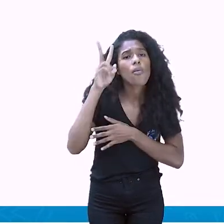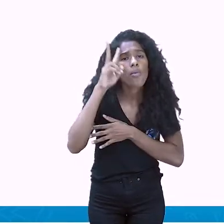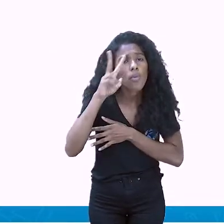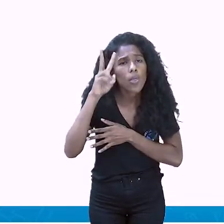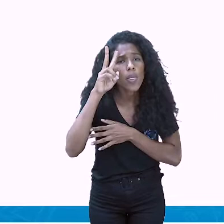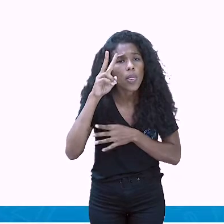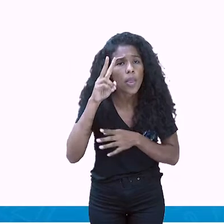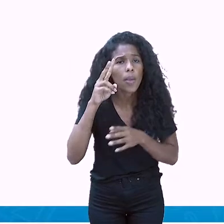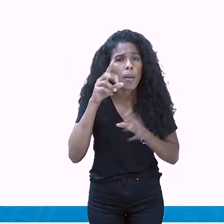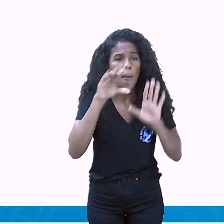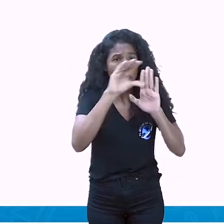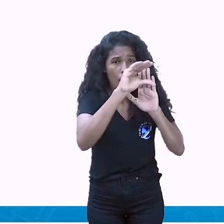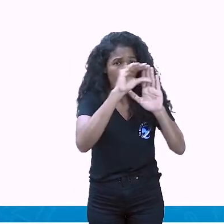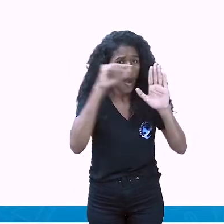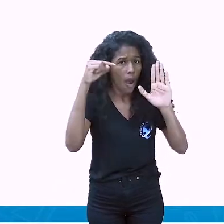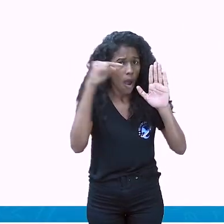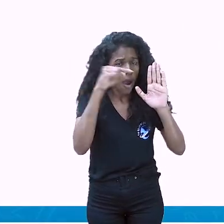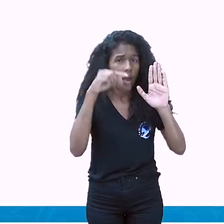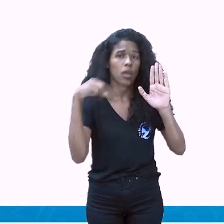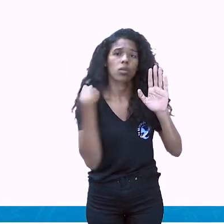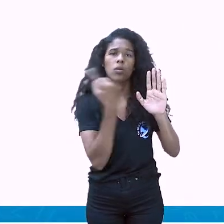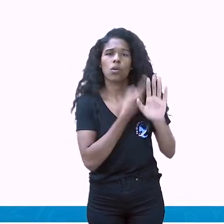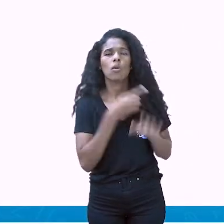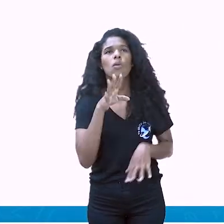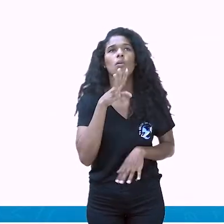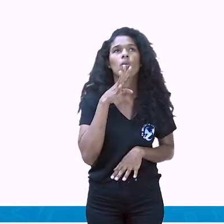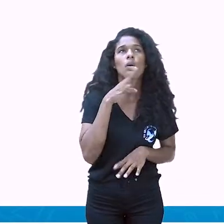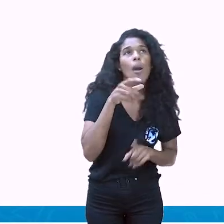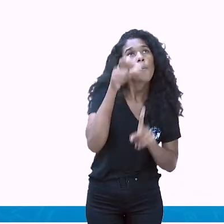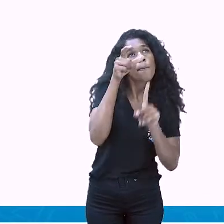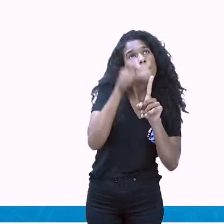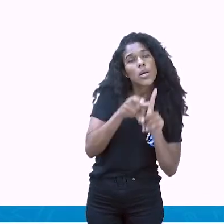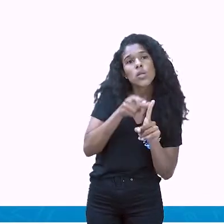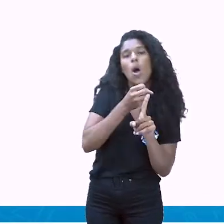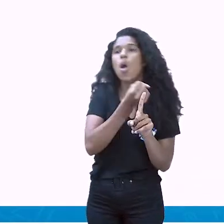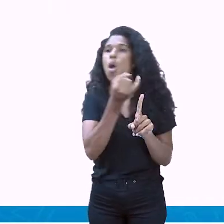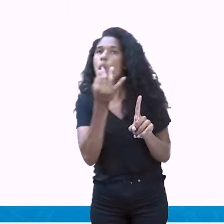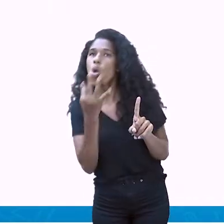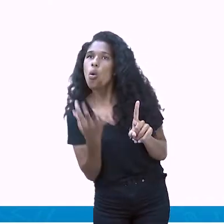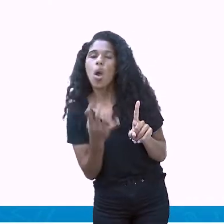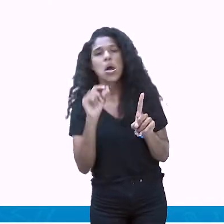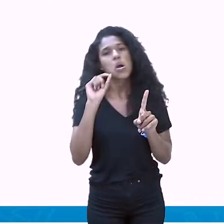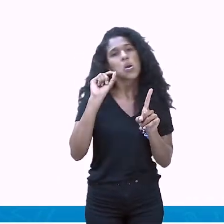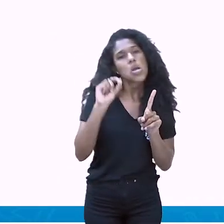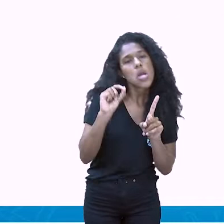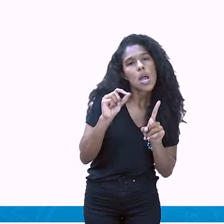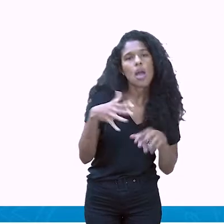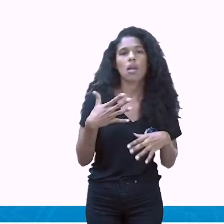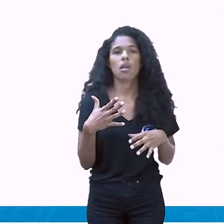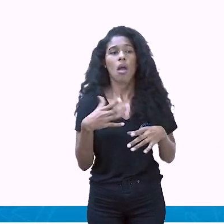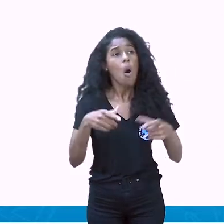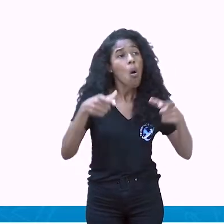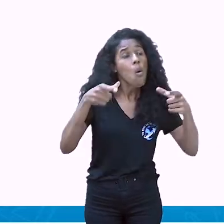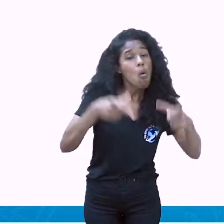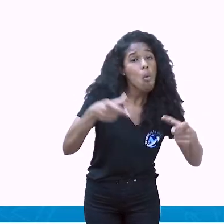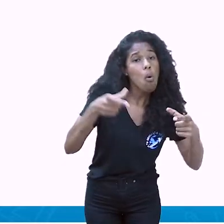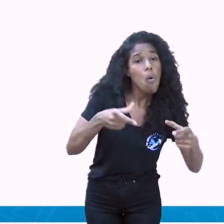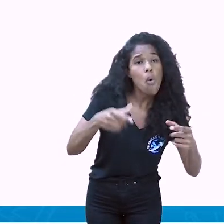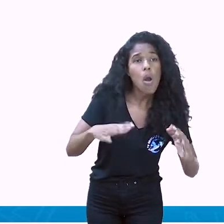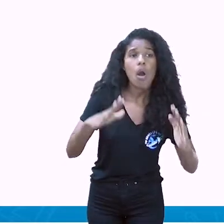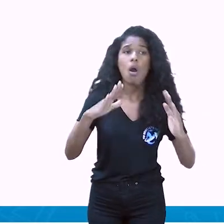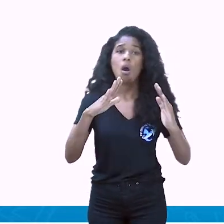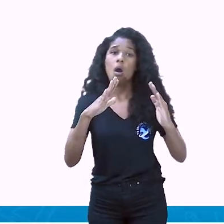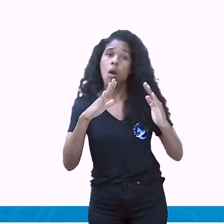a história vai acontecer, o espaço, né, que é o lugar onde eles vivem,